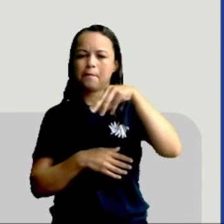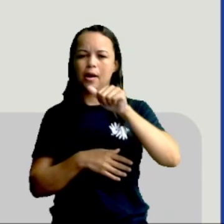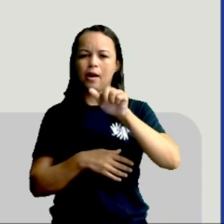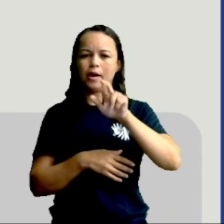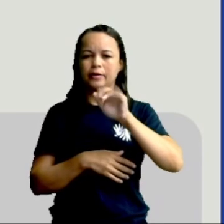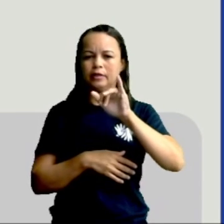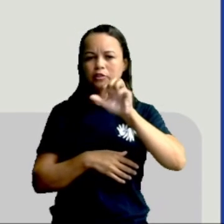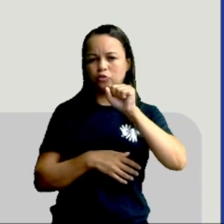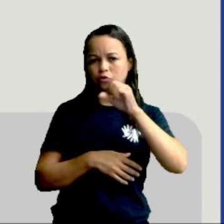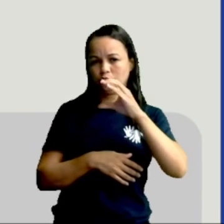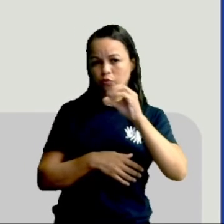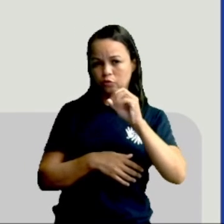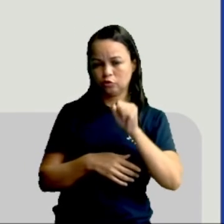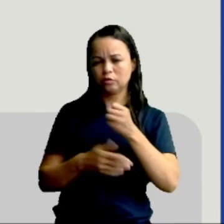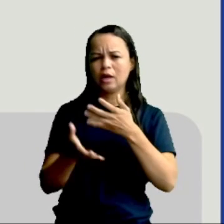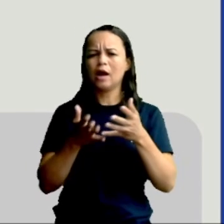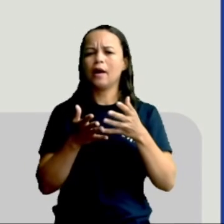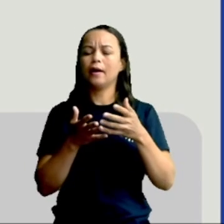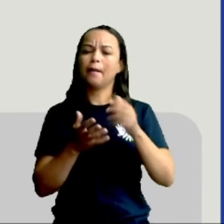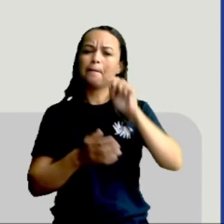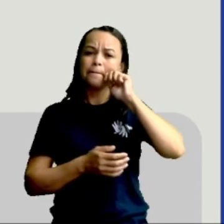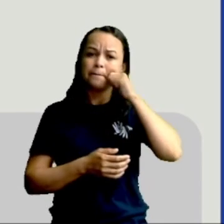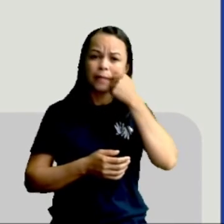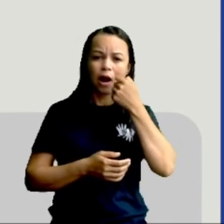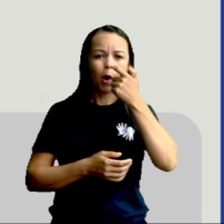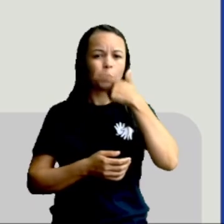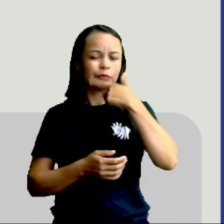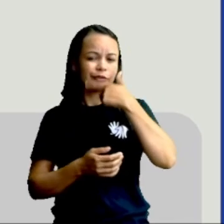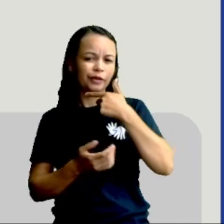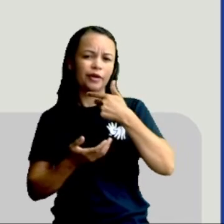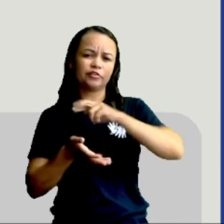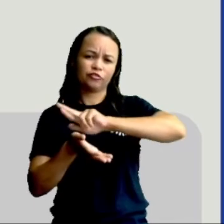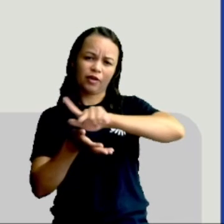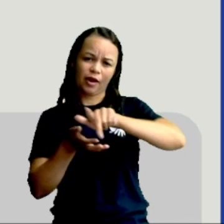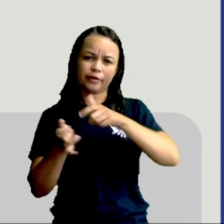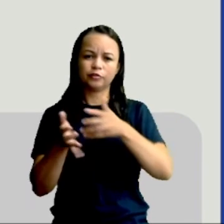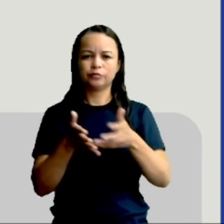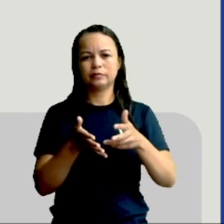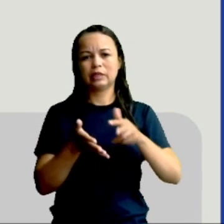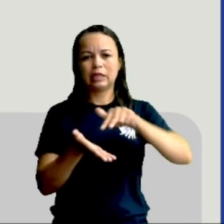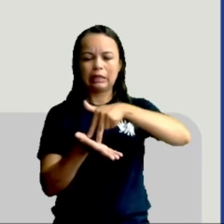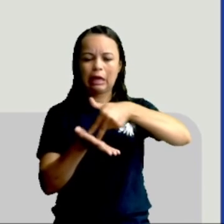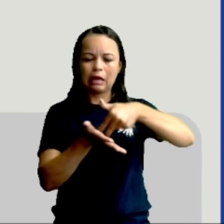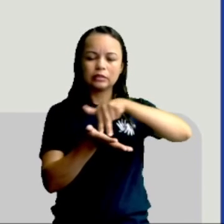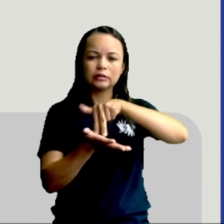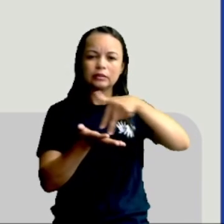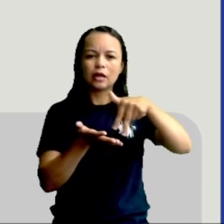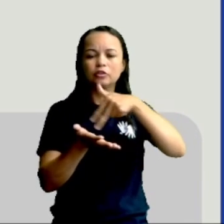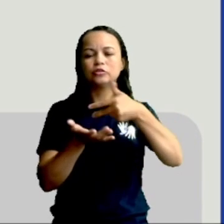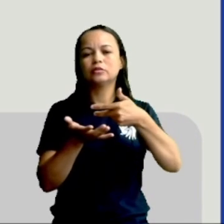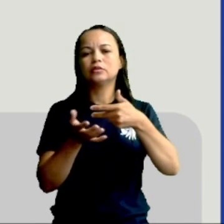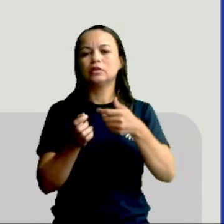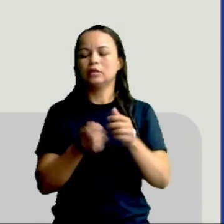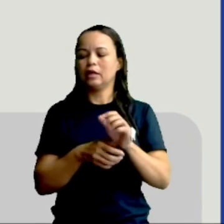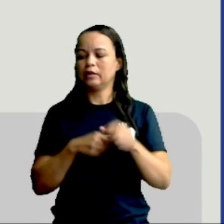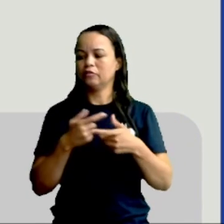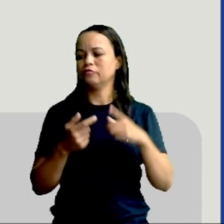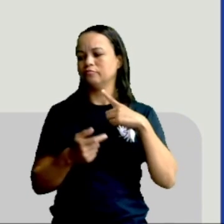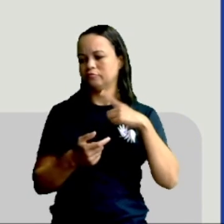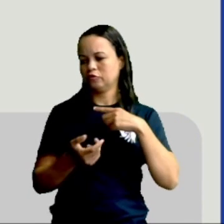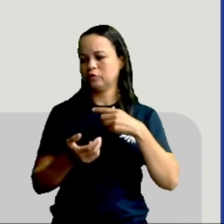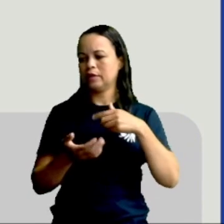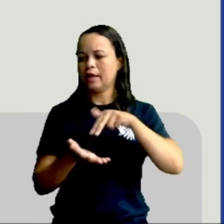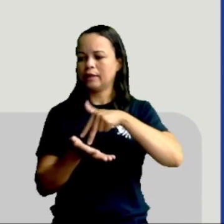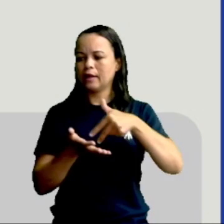paulista, angu mineiro, pão de queijo. E aí sobre as danças e os foguetes, eu vou ter congadas, folias de